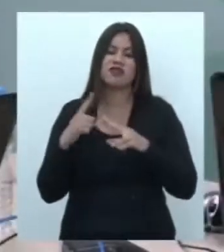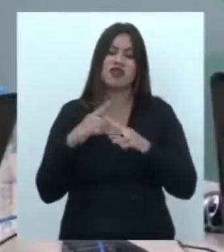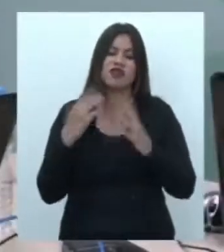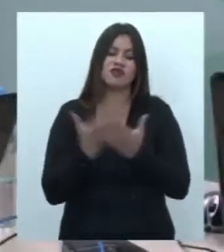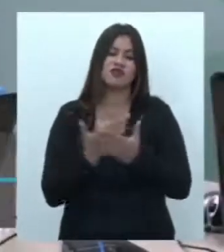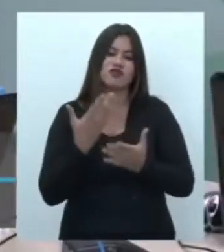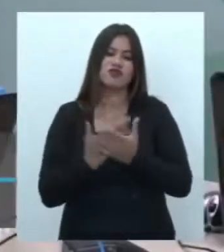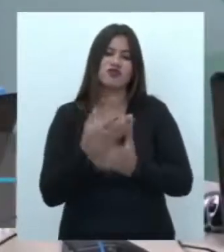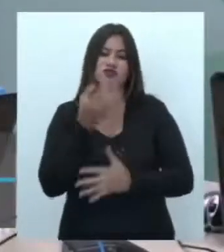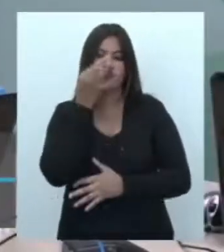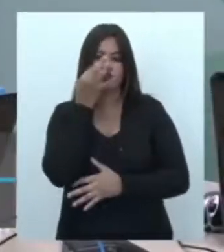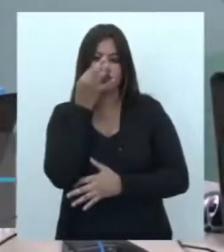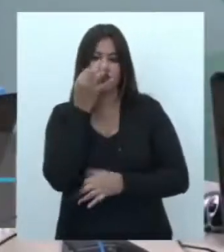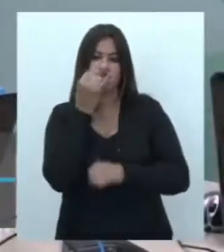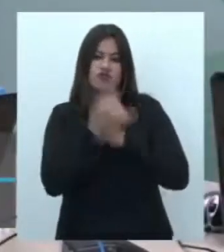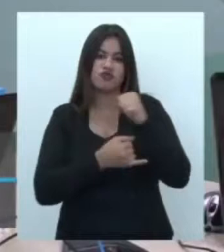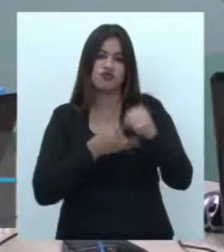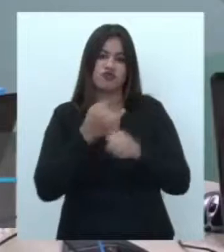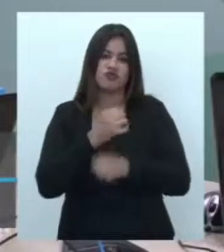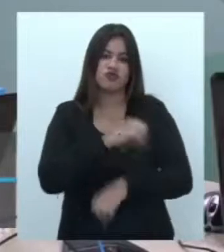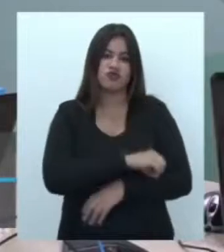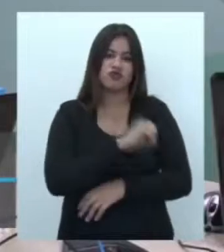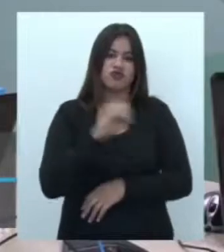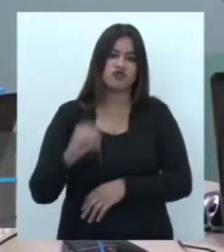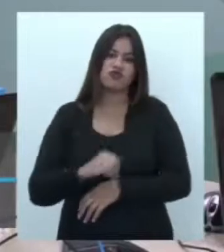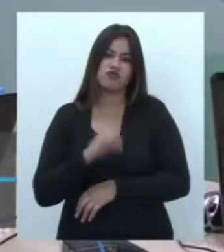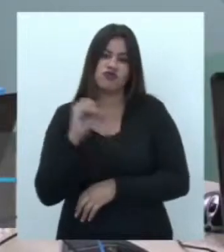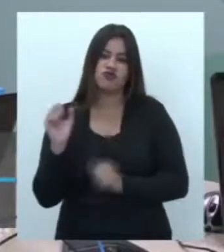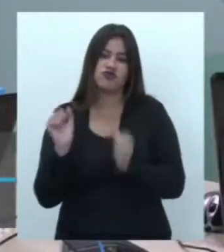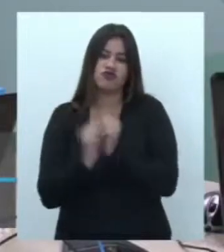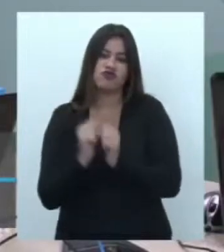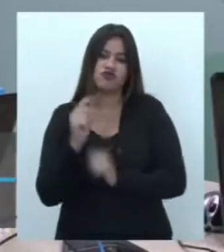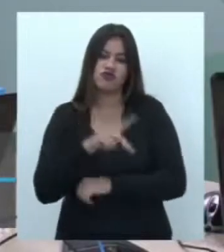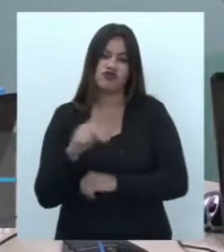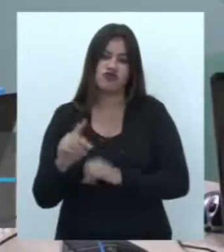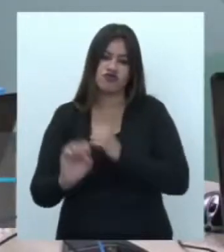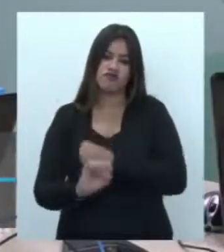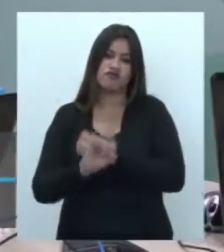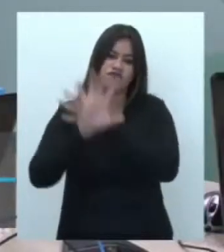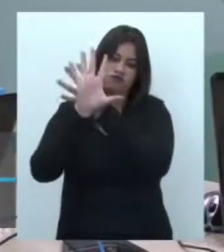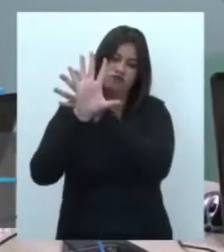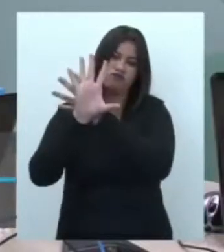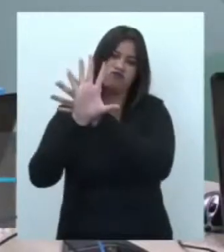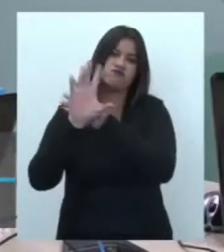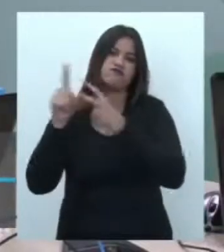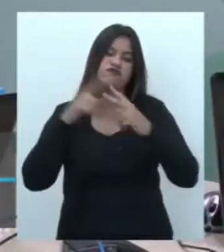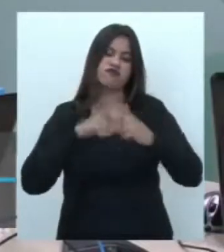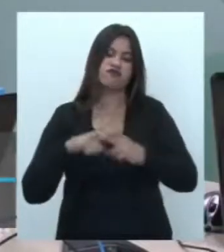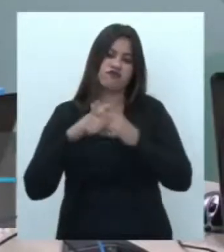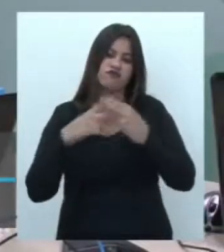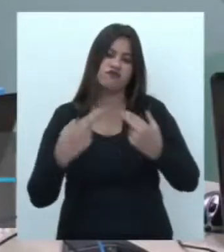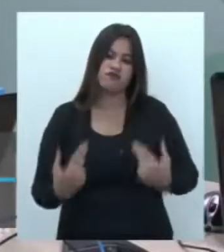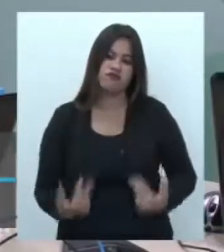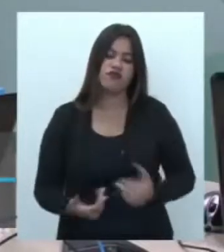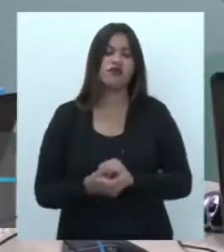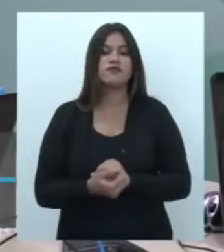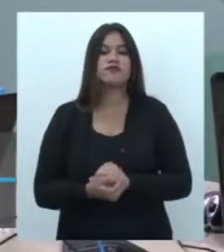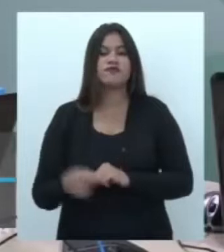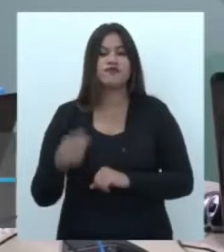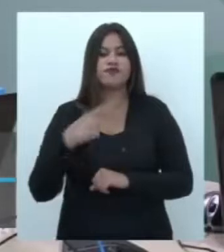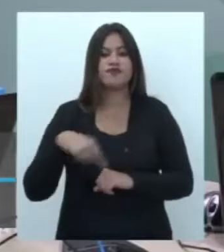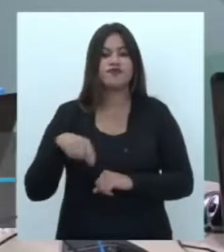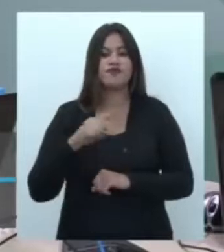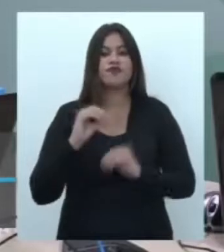são agora aqui pelo Centro de Mídias e com seus professores, né, por meio de diversas ferramentas. Então, a gente sugere que